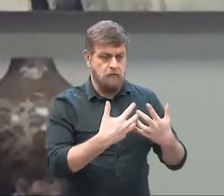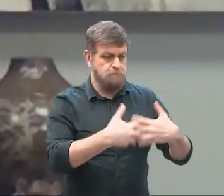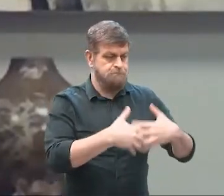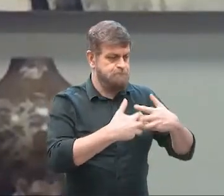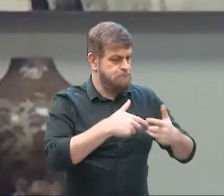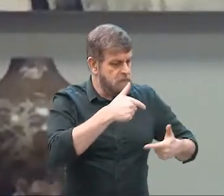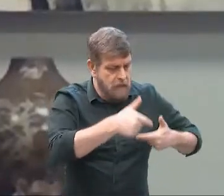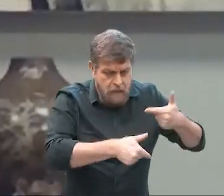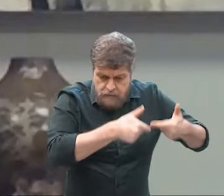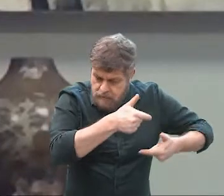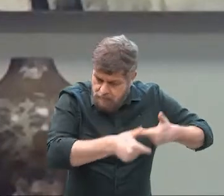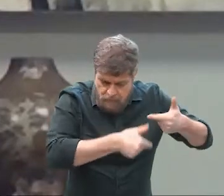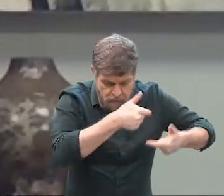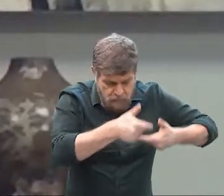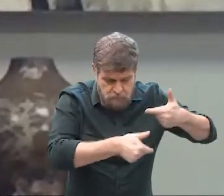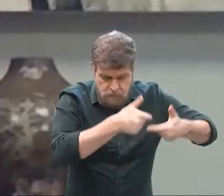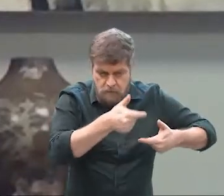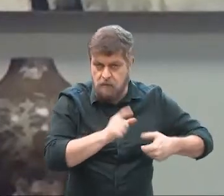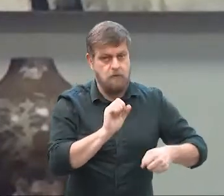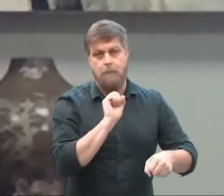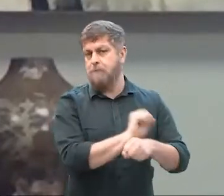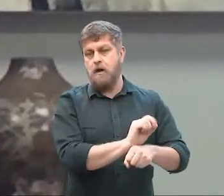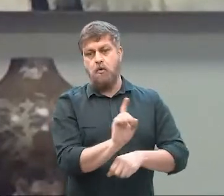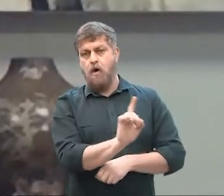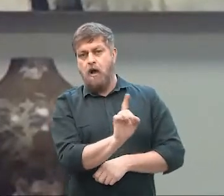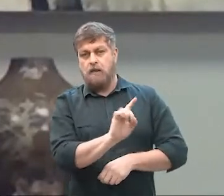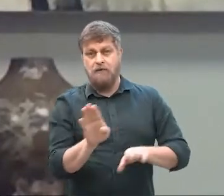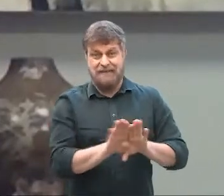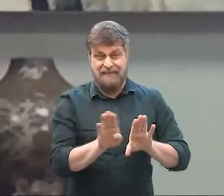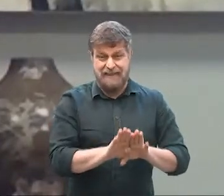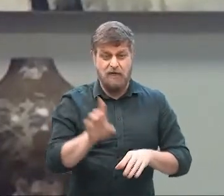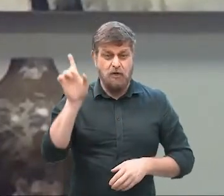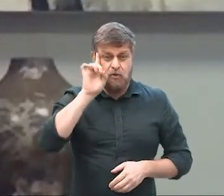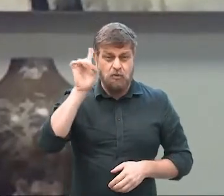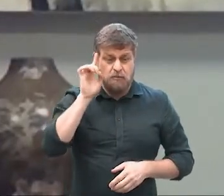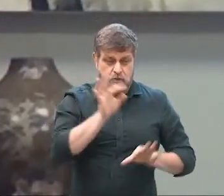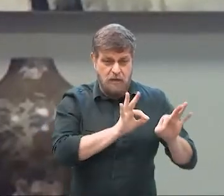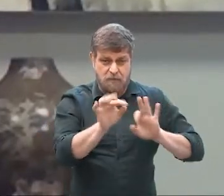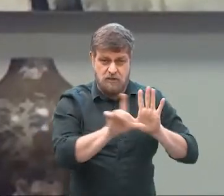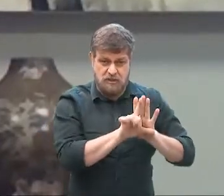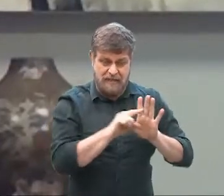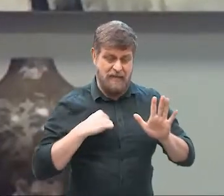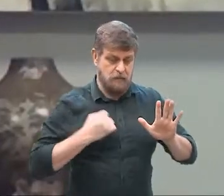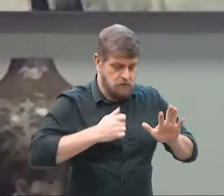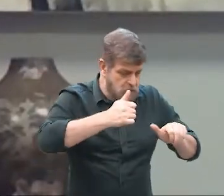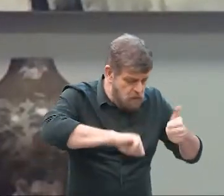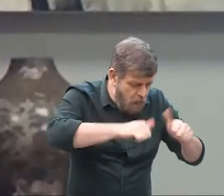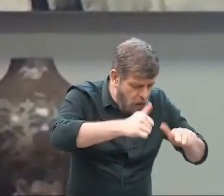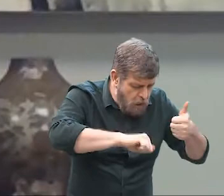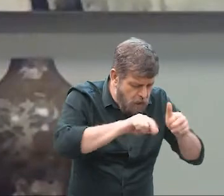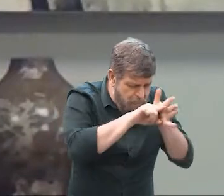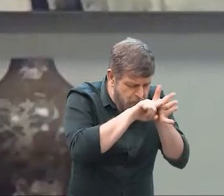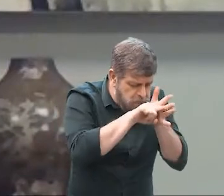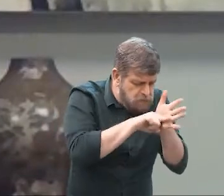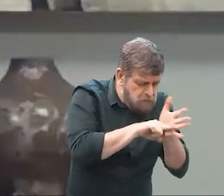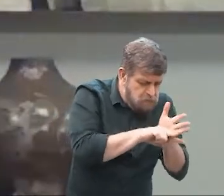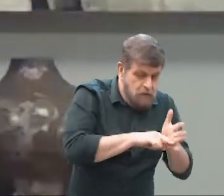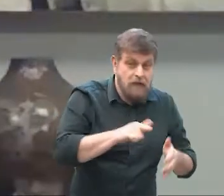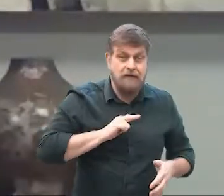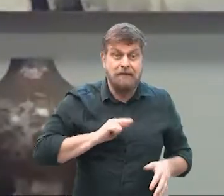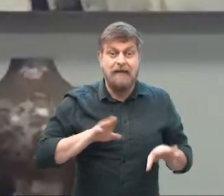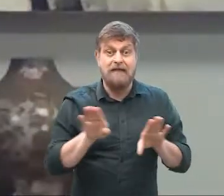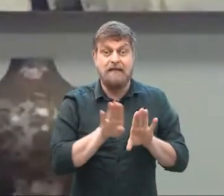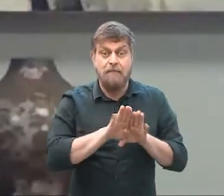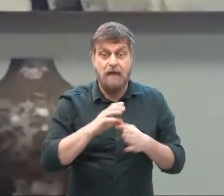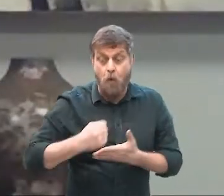trabalhando ininterruptamente. Nós temos que analisar diariamente projetos que são apresentados, nós temos um apoio muito